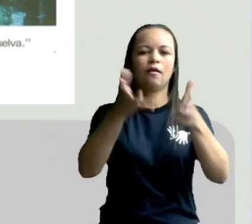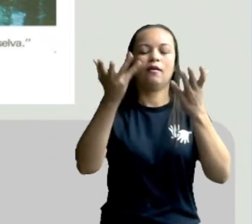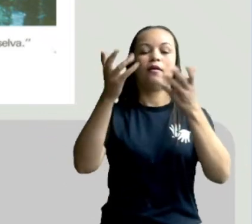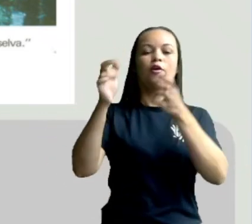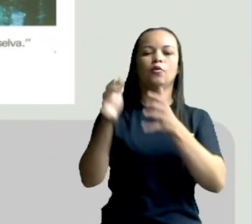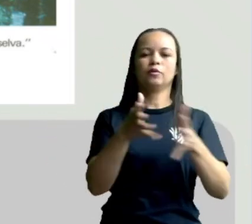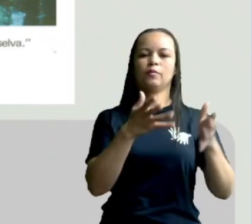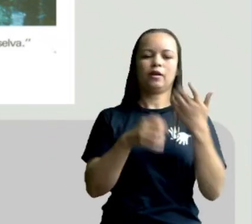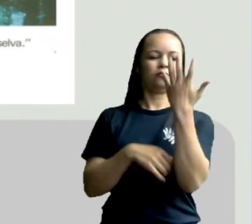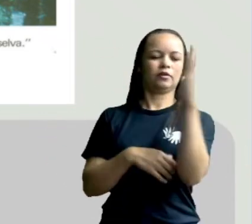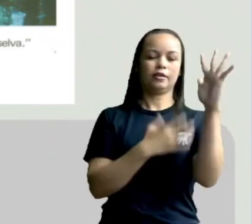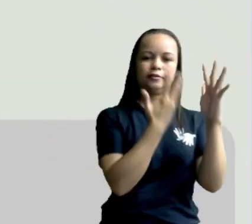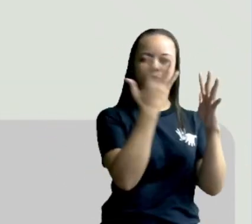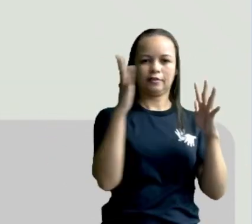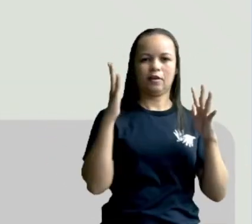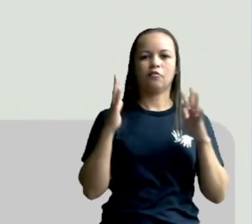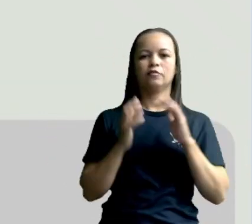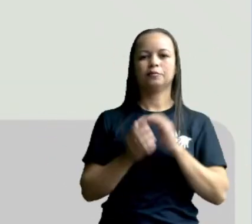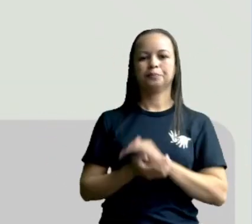selva.